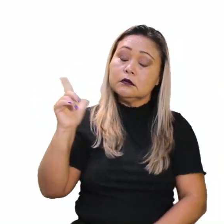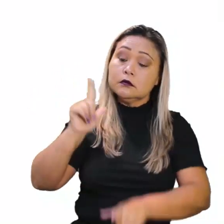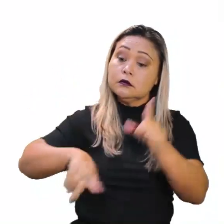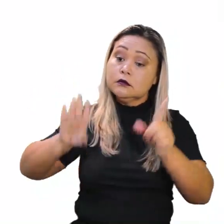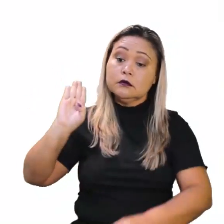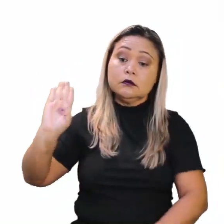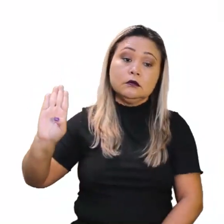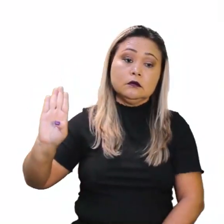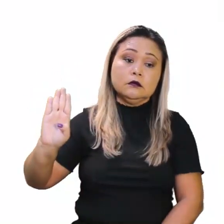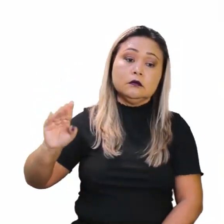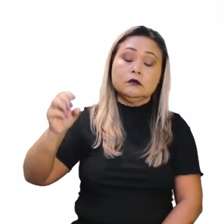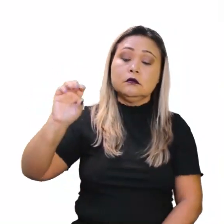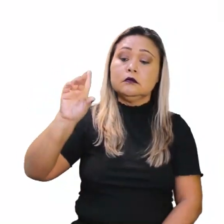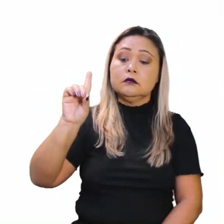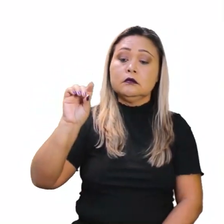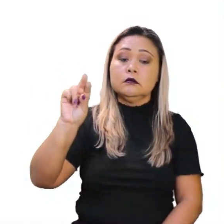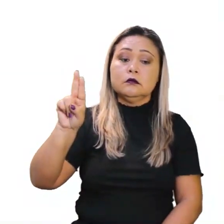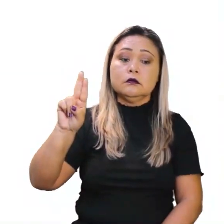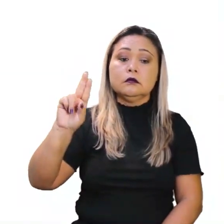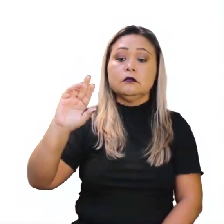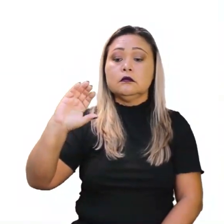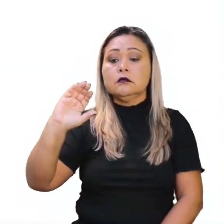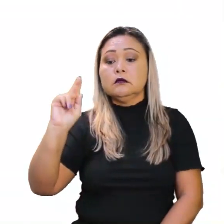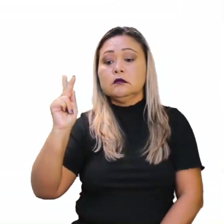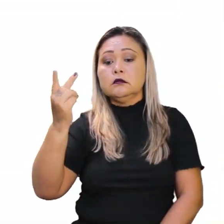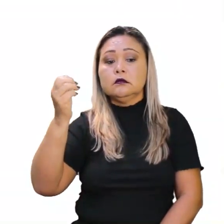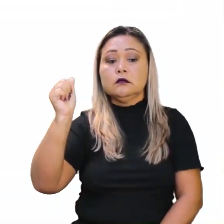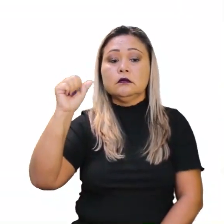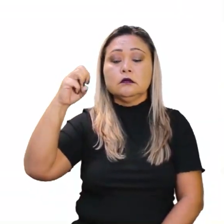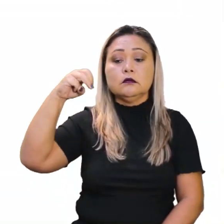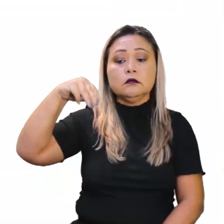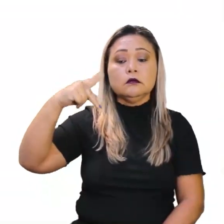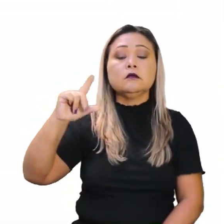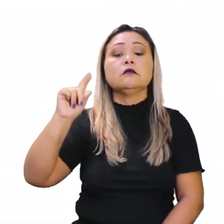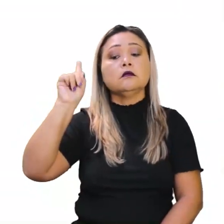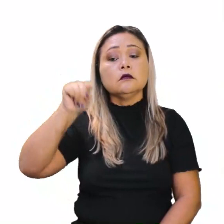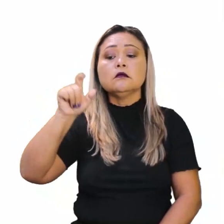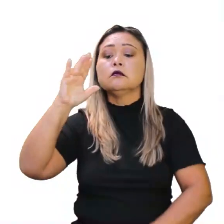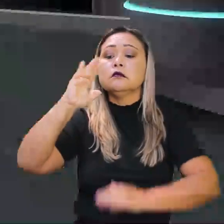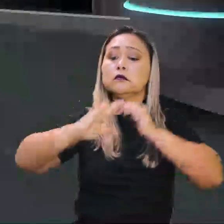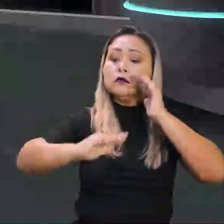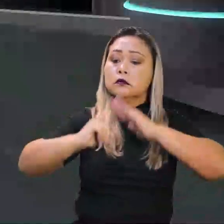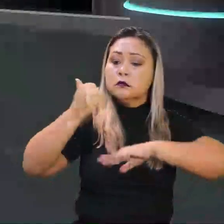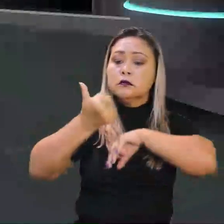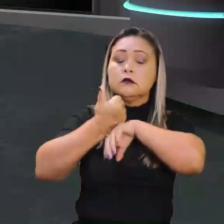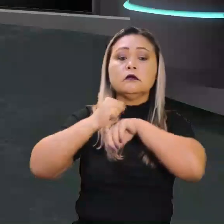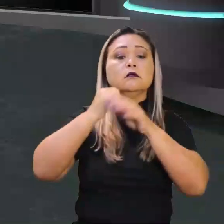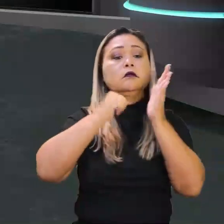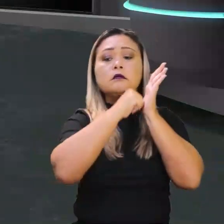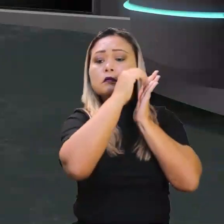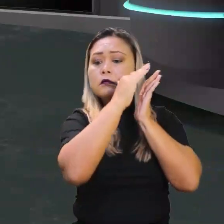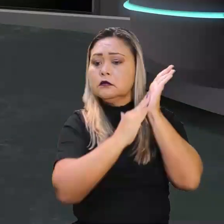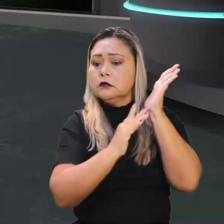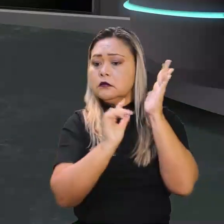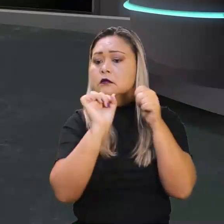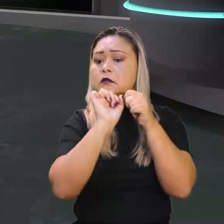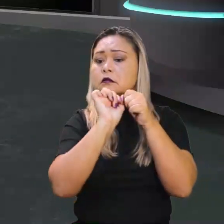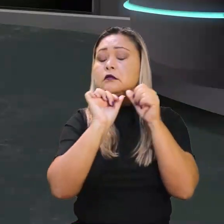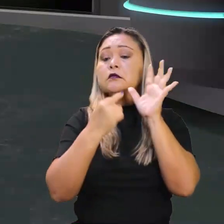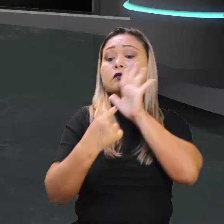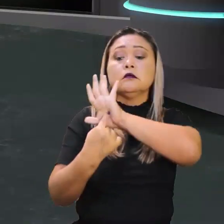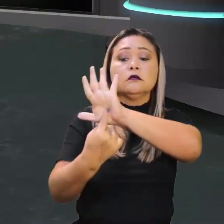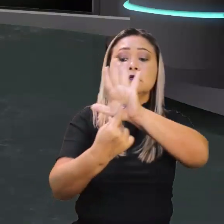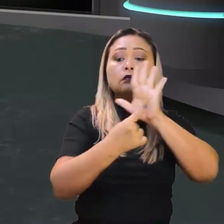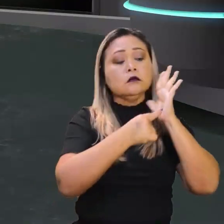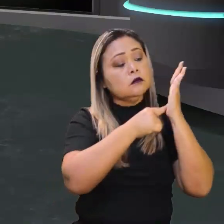Letra B, Marcel Duchamp. Então, foi um artista aí que revolucionou a arte, fazendo a